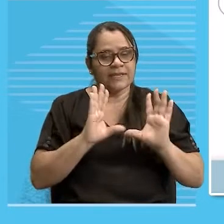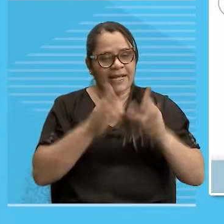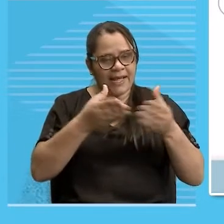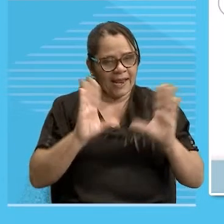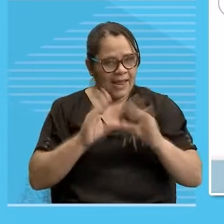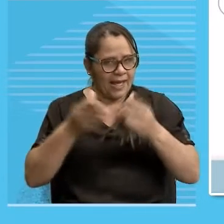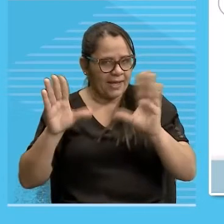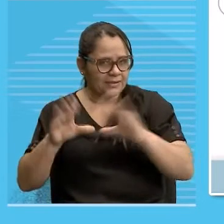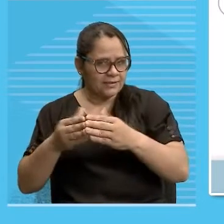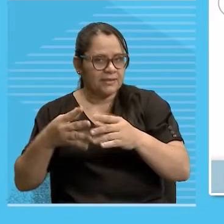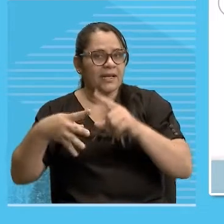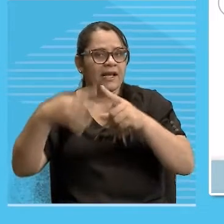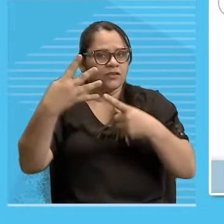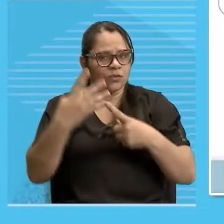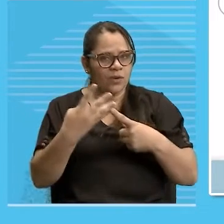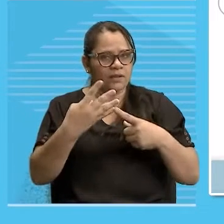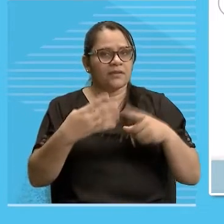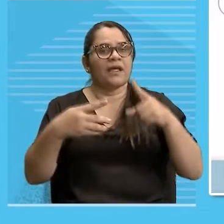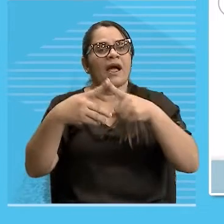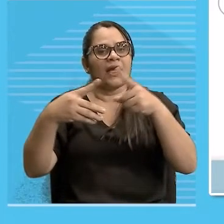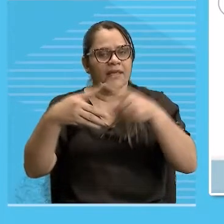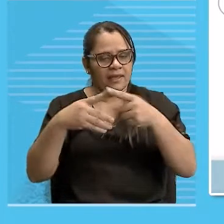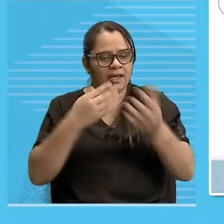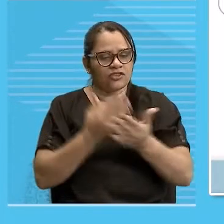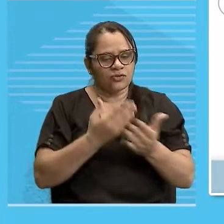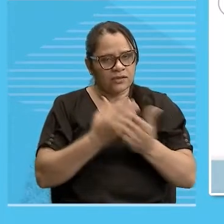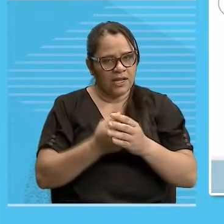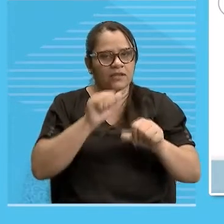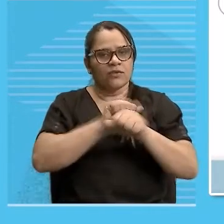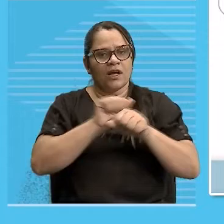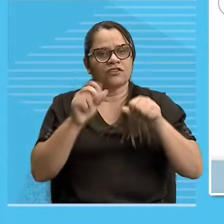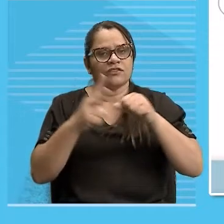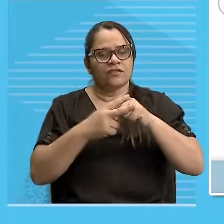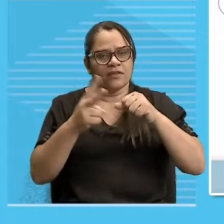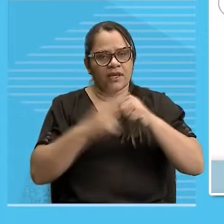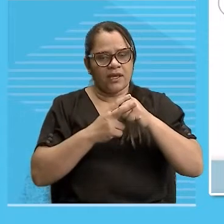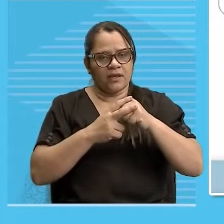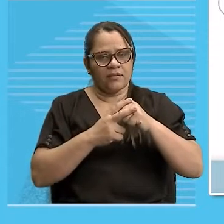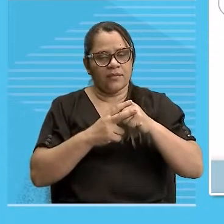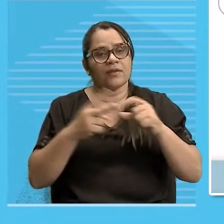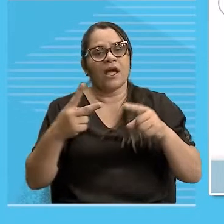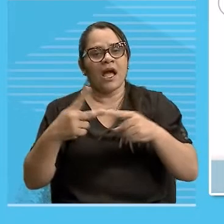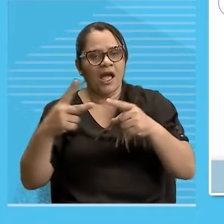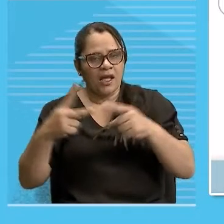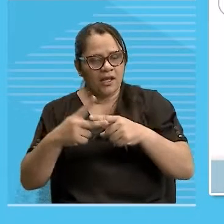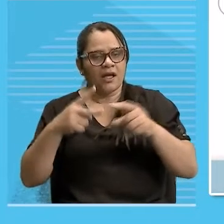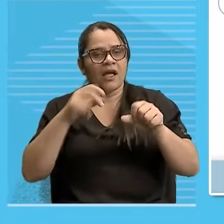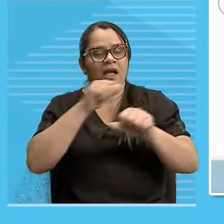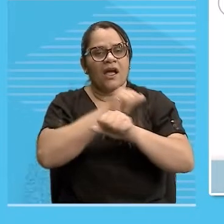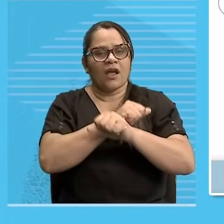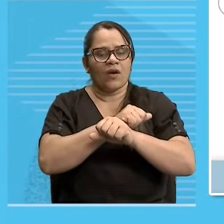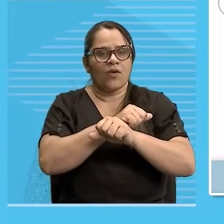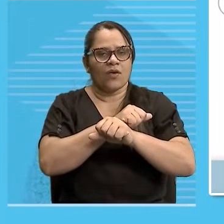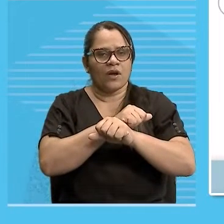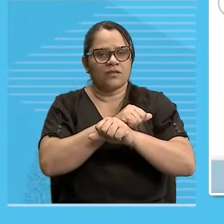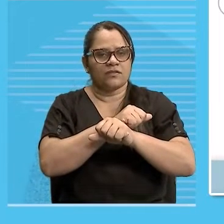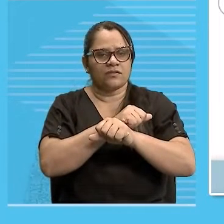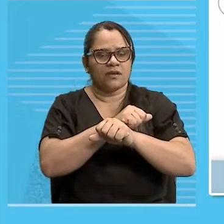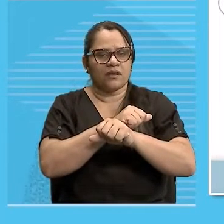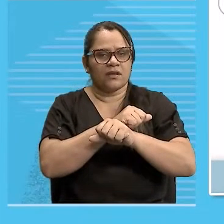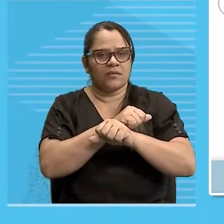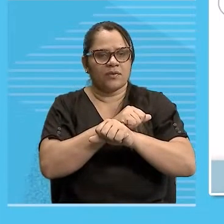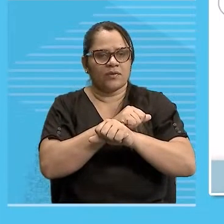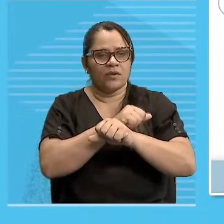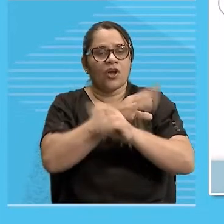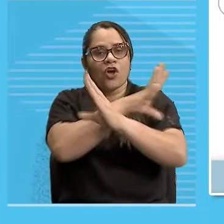vamos recapitular, advérbio já estudado aqui, conjunção já estudada aqui, preposição, já, aliás, conjunção não tenho certeza, mas